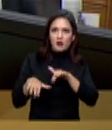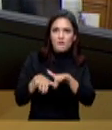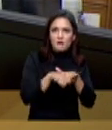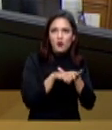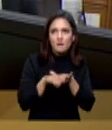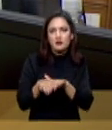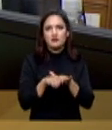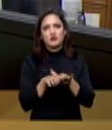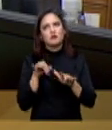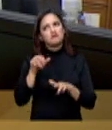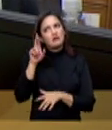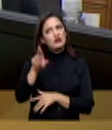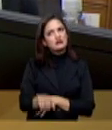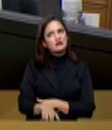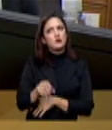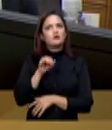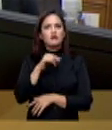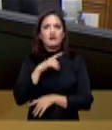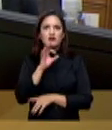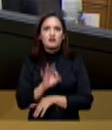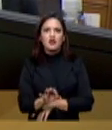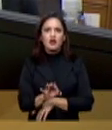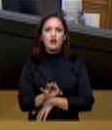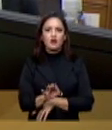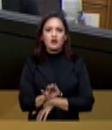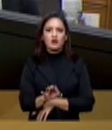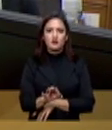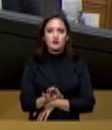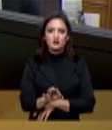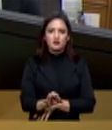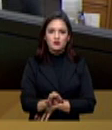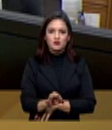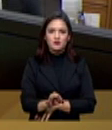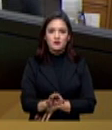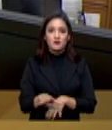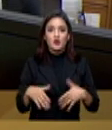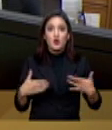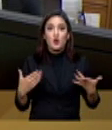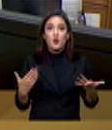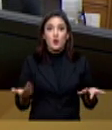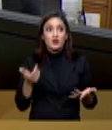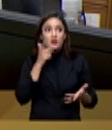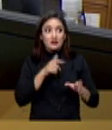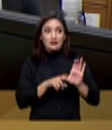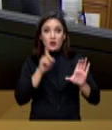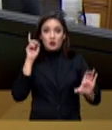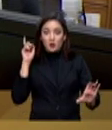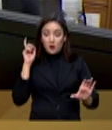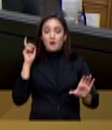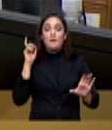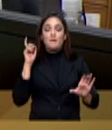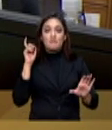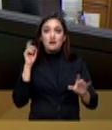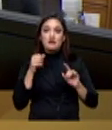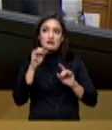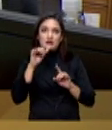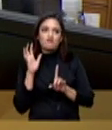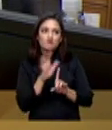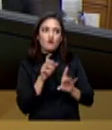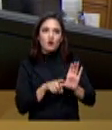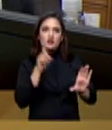e razoabilidade ao atingir a autonomia dos demais entes Federados